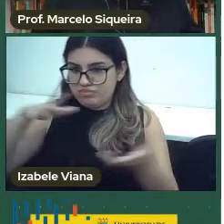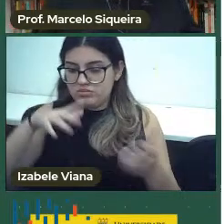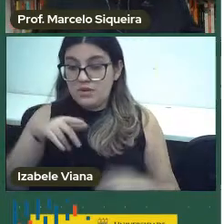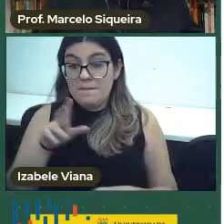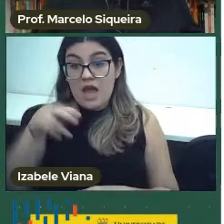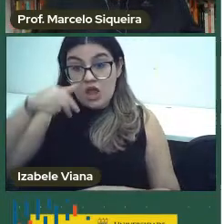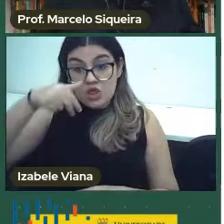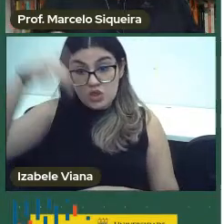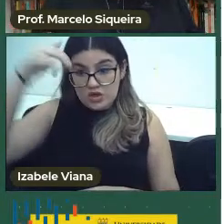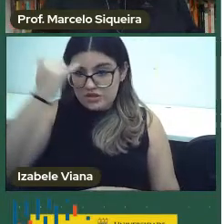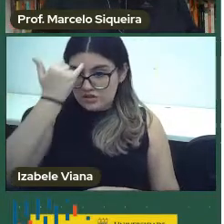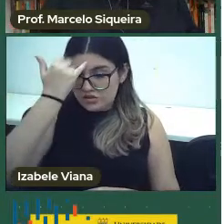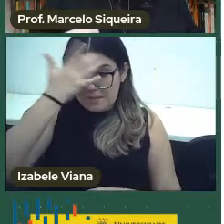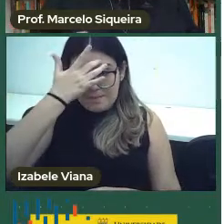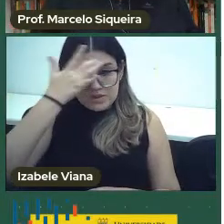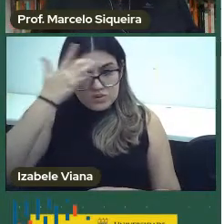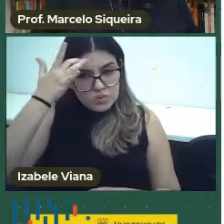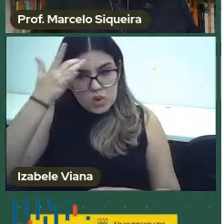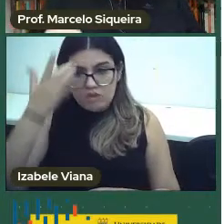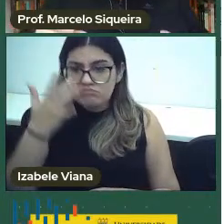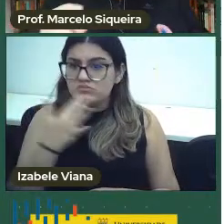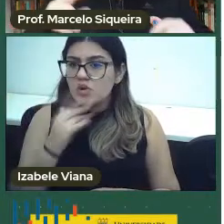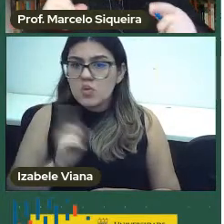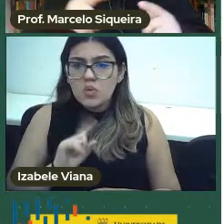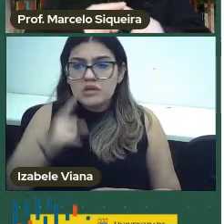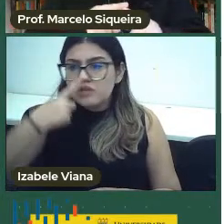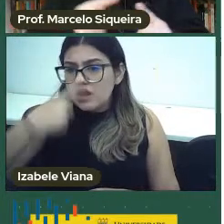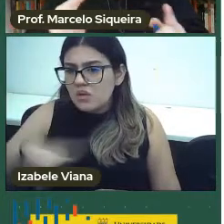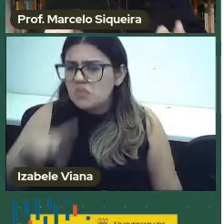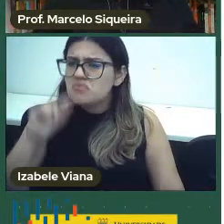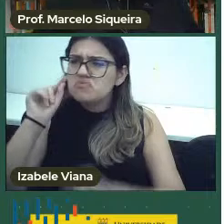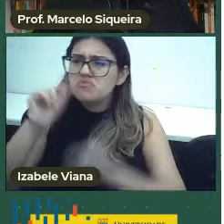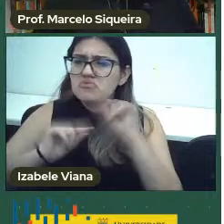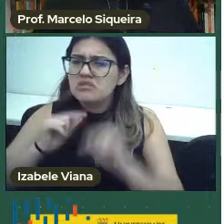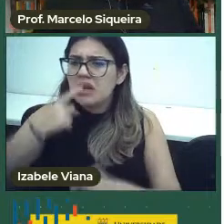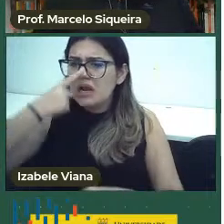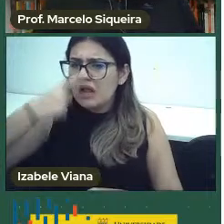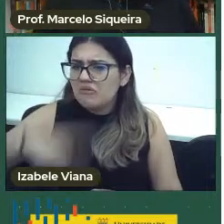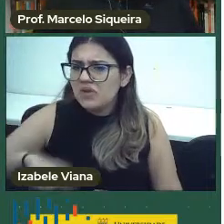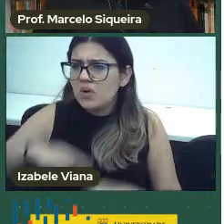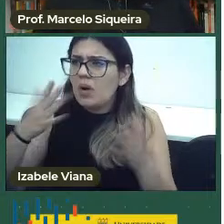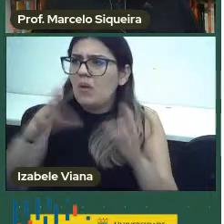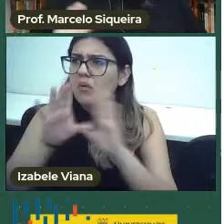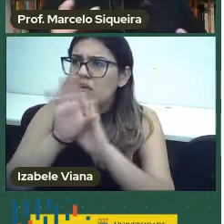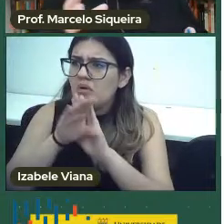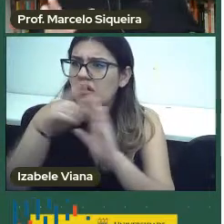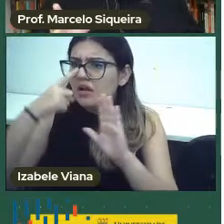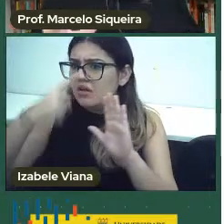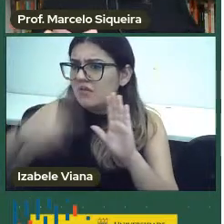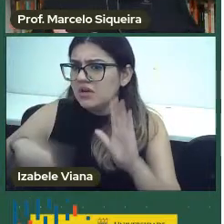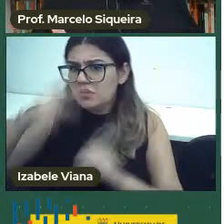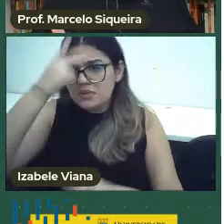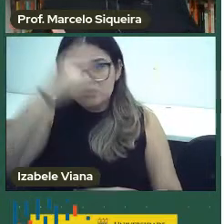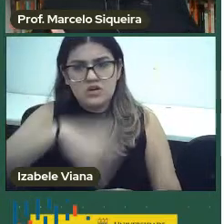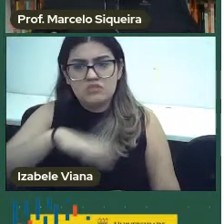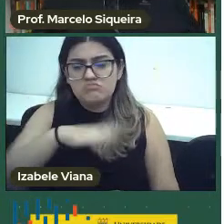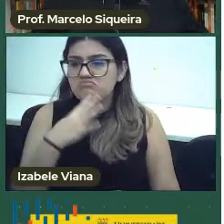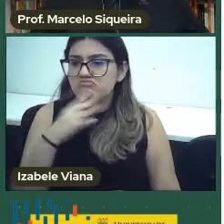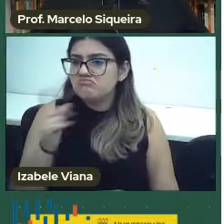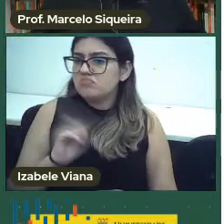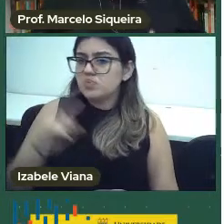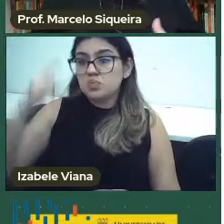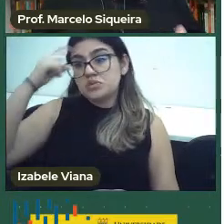conhecia o elefante. Ninguém sabia o que era. As pessoas não sabiam qual era o conceito de um elefante. Não imaginavam o que era